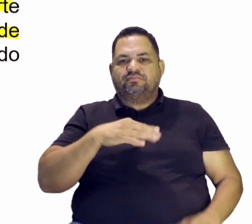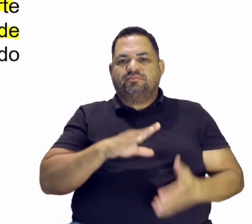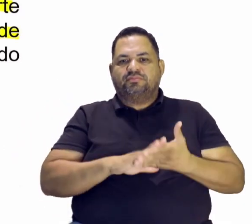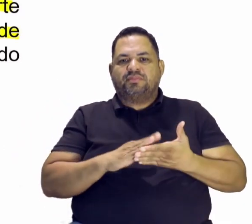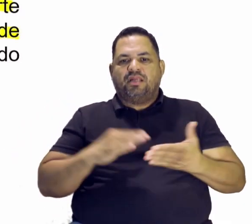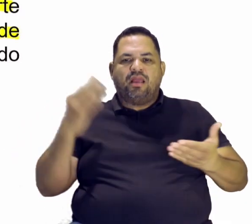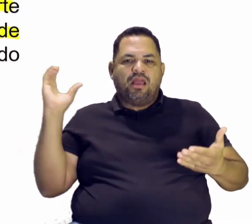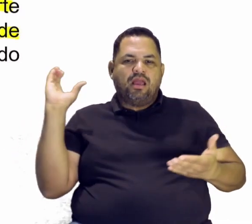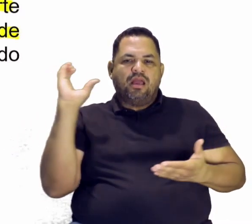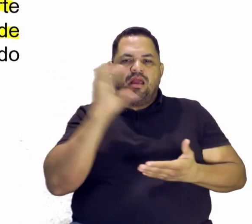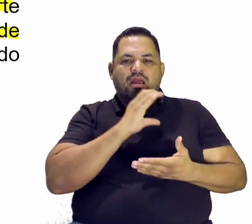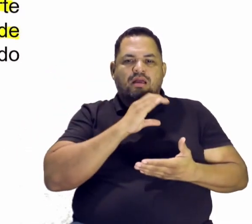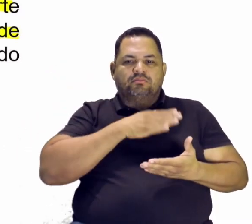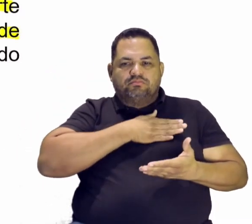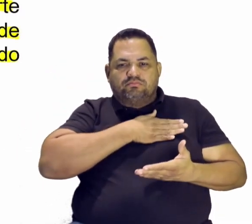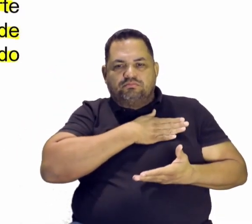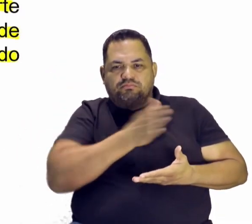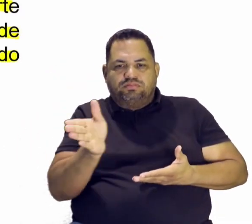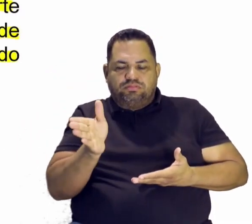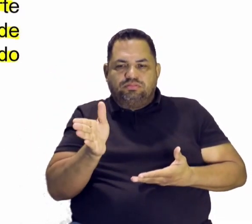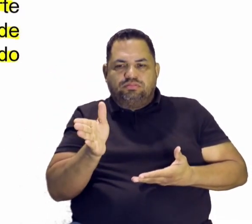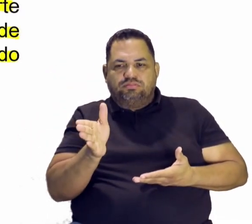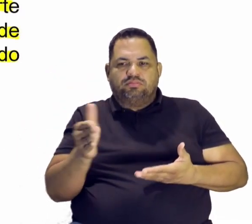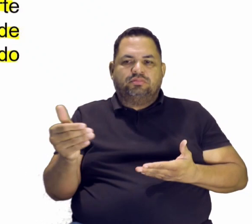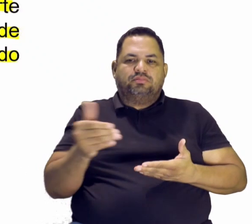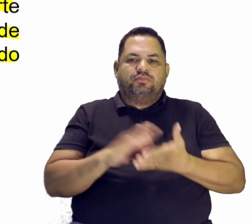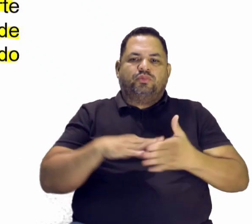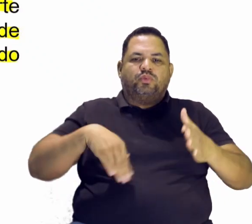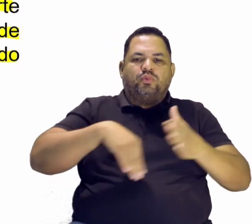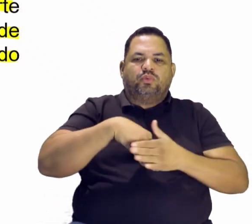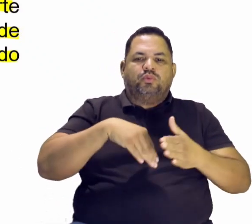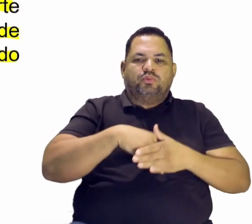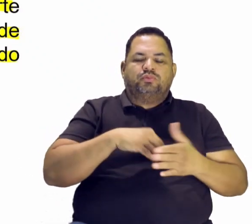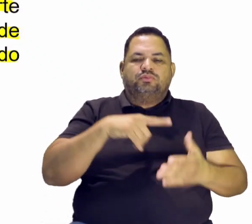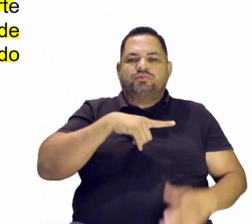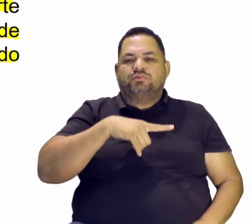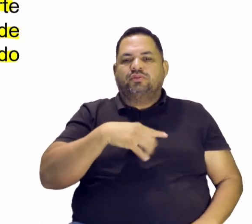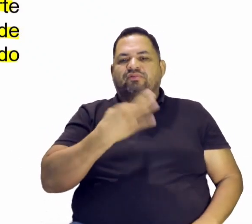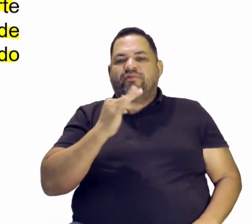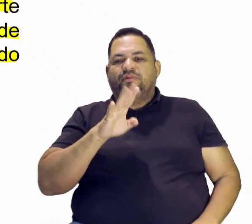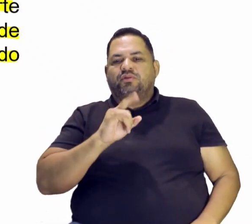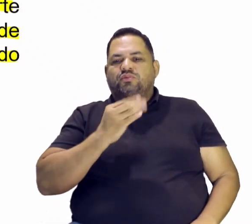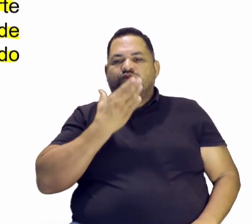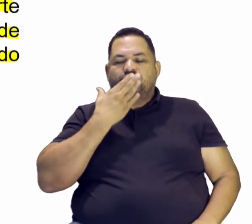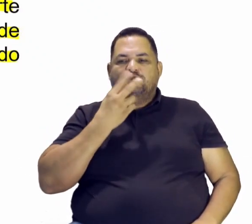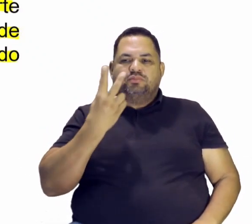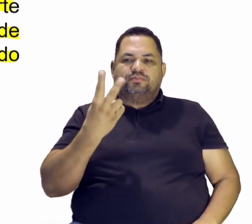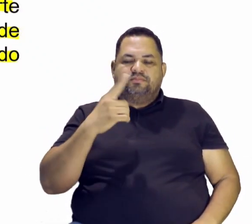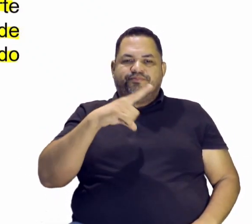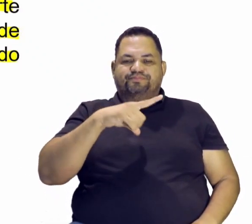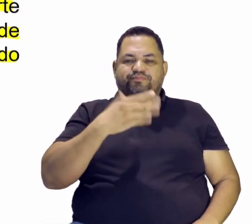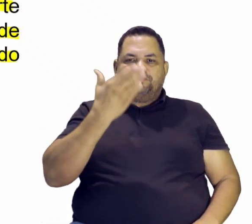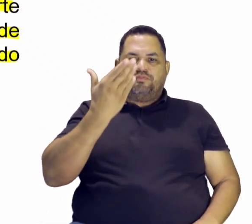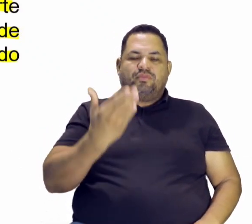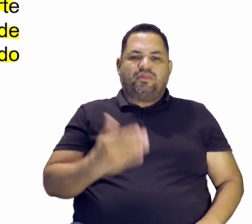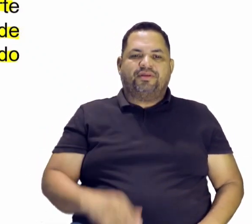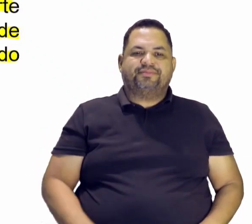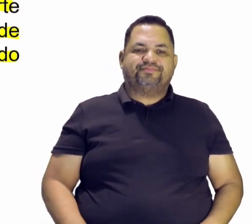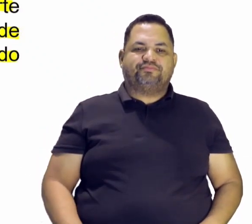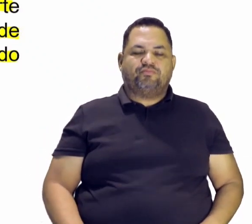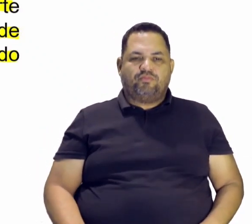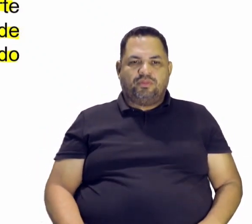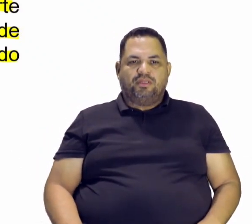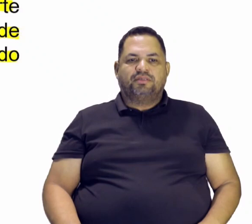rápido no futebol, que pode ser ajustado aí tendo mais fibras do tipo 2, tá? Então, essa